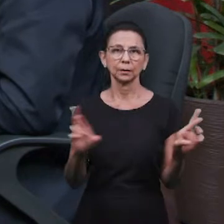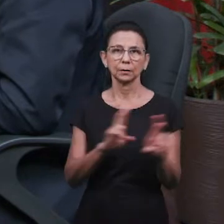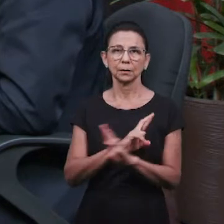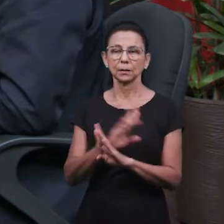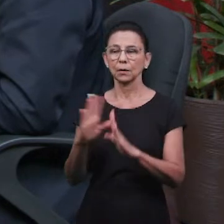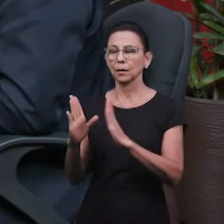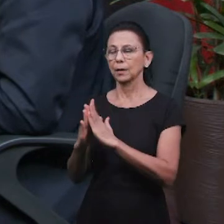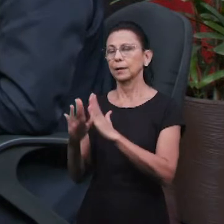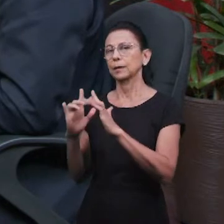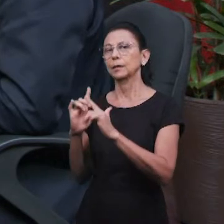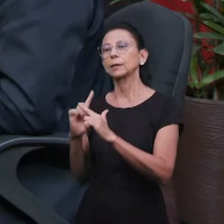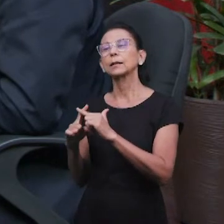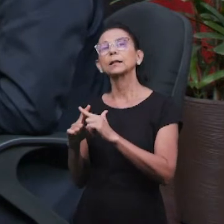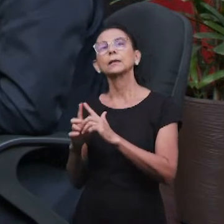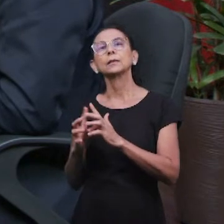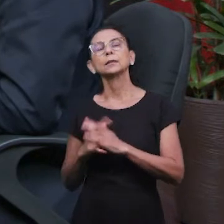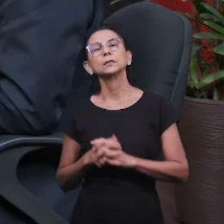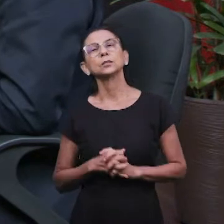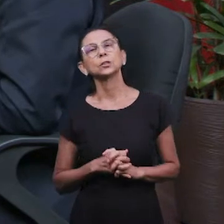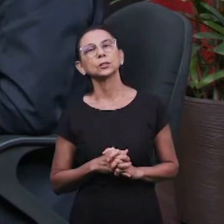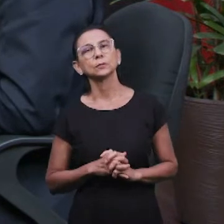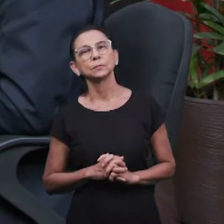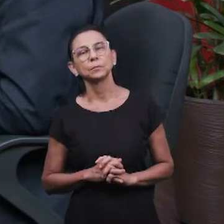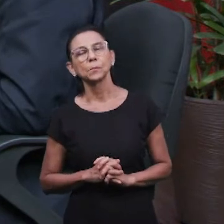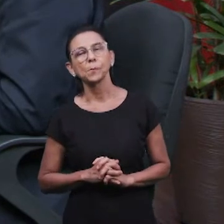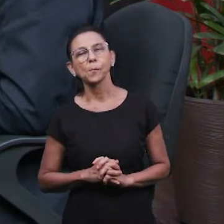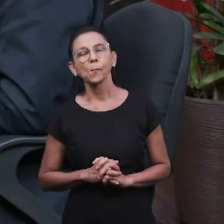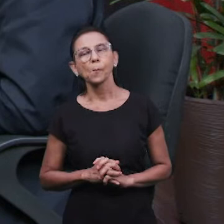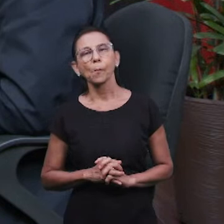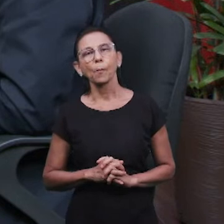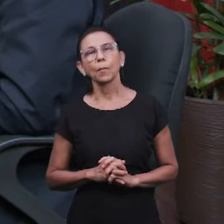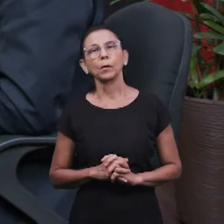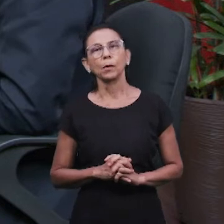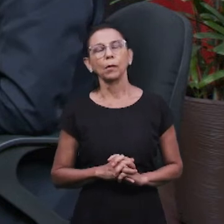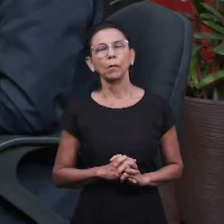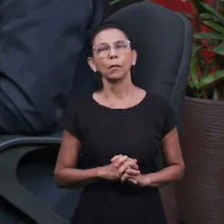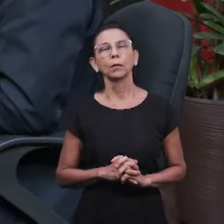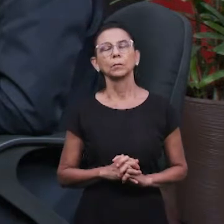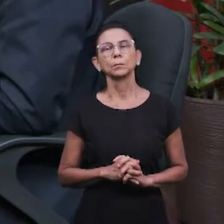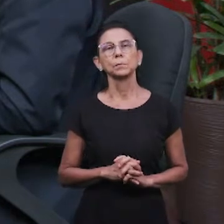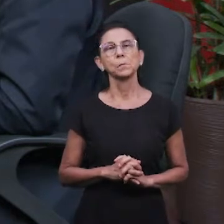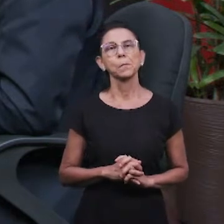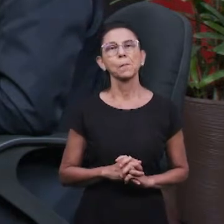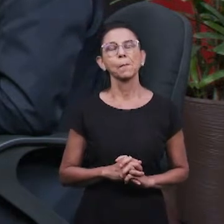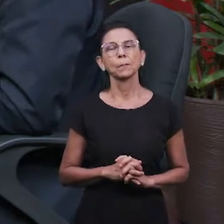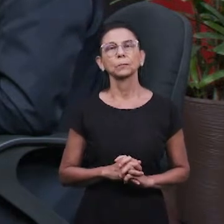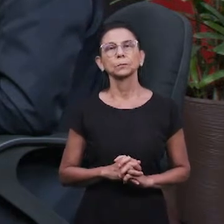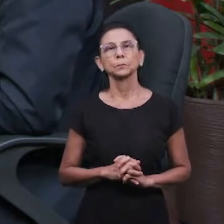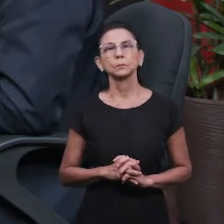igreja, tá? Que eu estou saindo aqui do ambiente família para o ambiente igreja, família em Cristo.